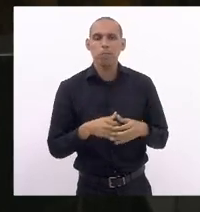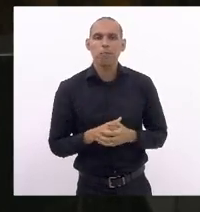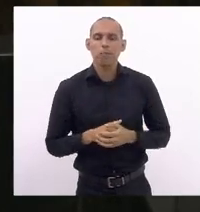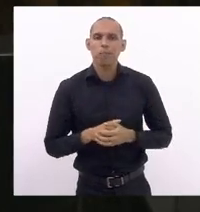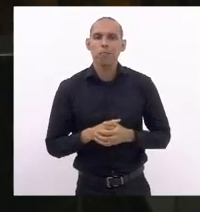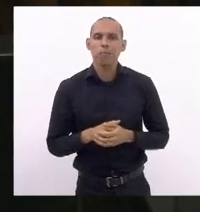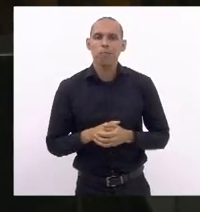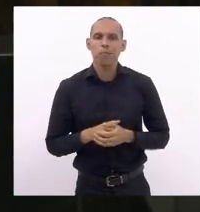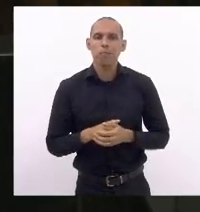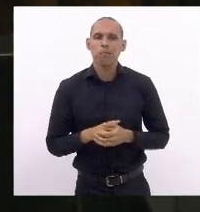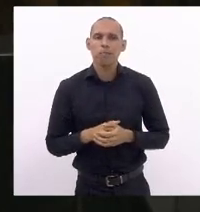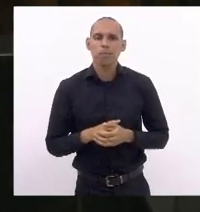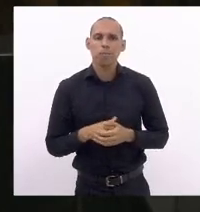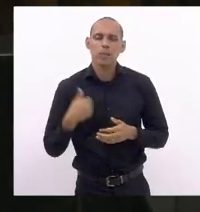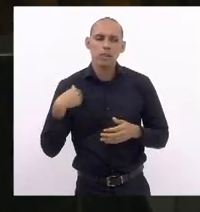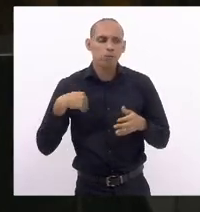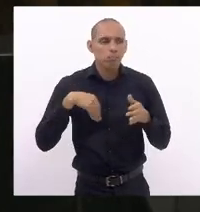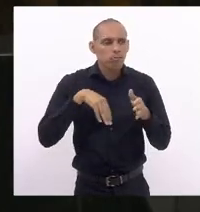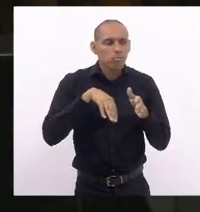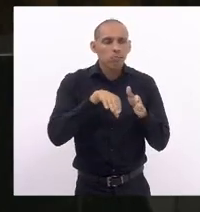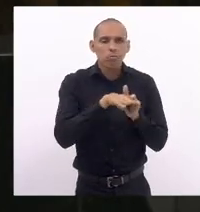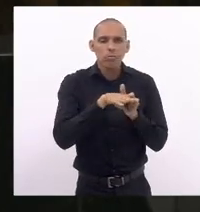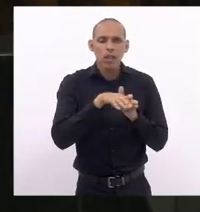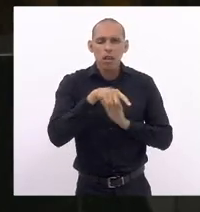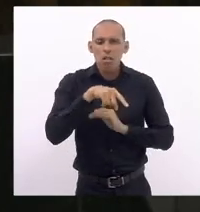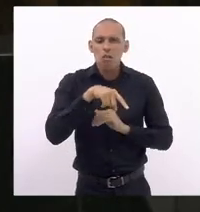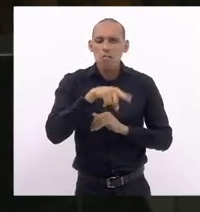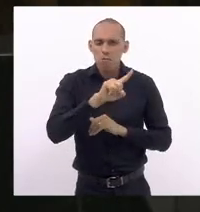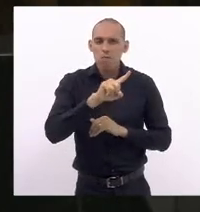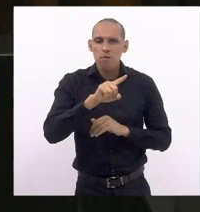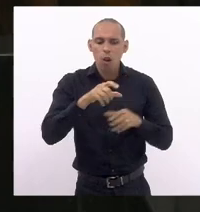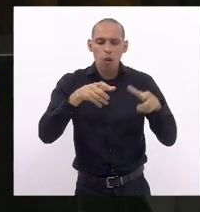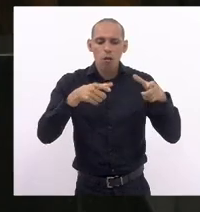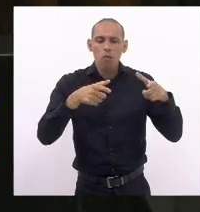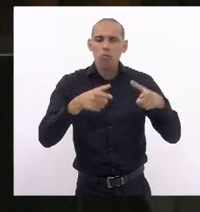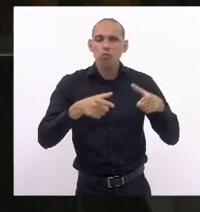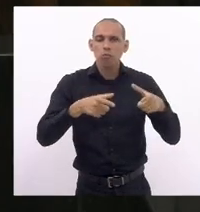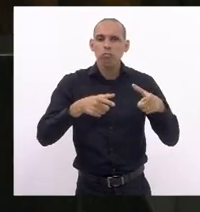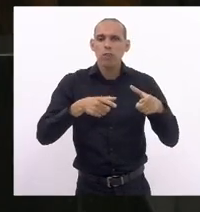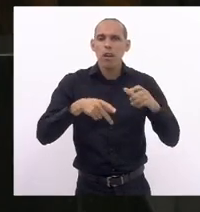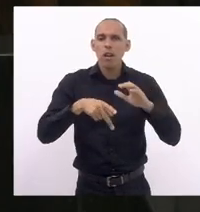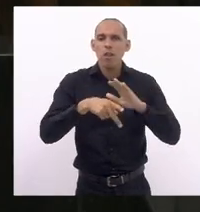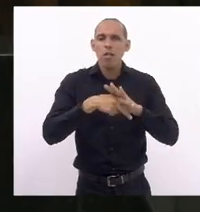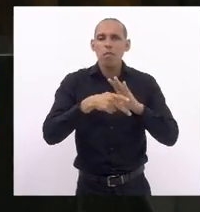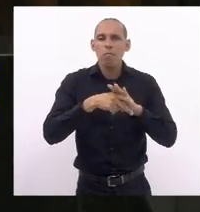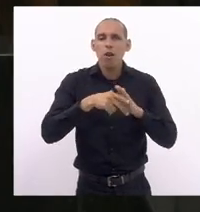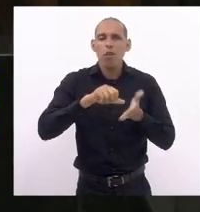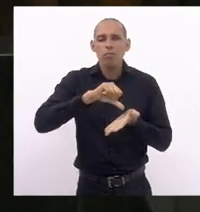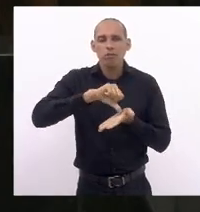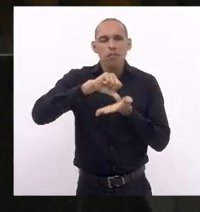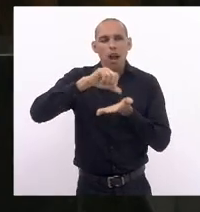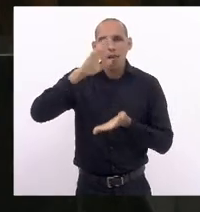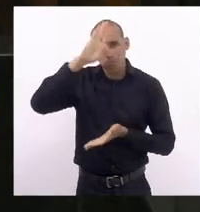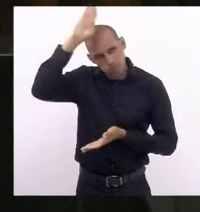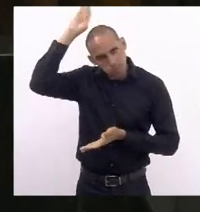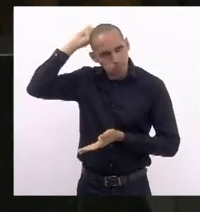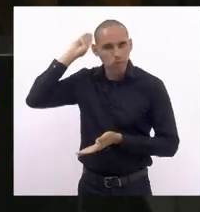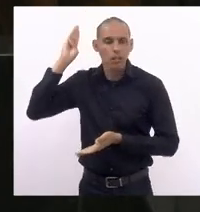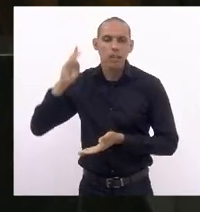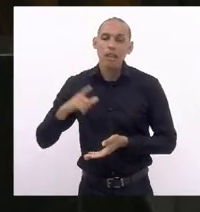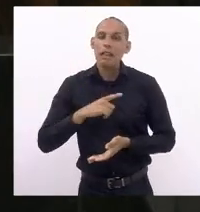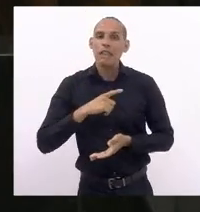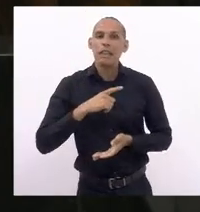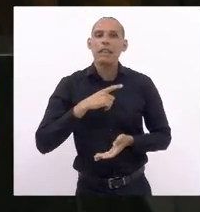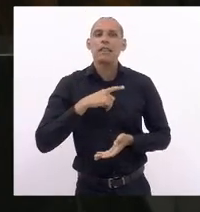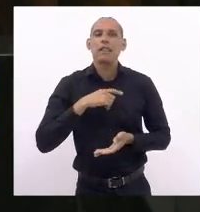chegar, me direcionei ao quartel central do Corpo de Bombeiros, onde lá estava o secretário de Estado, o coronel Leandro Monteiro, toda